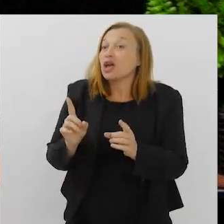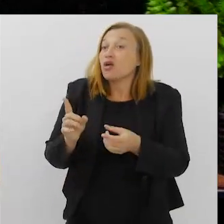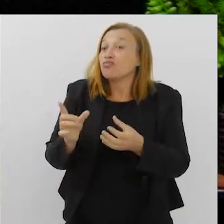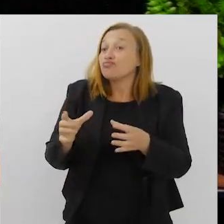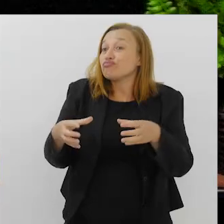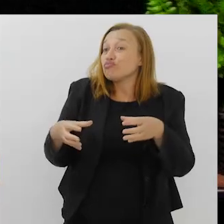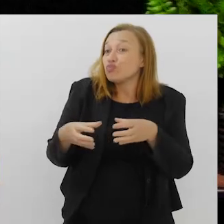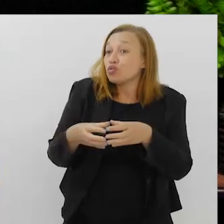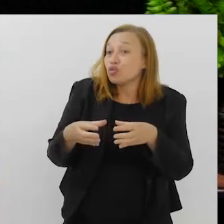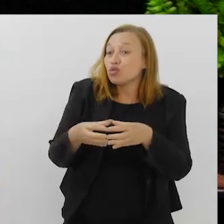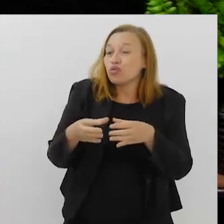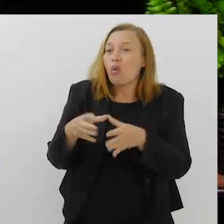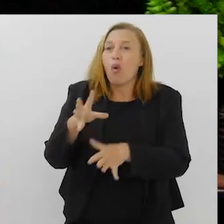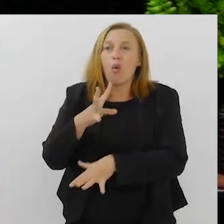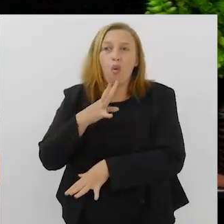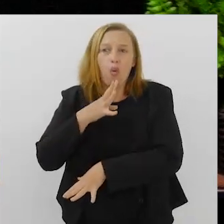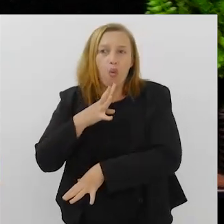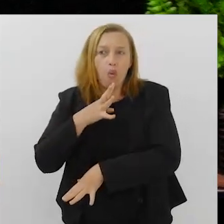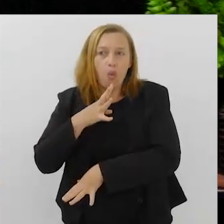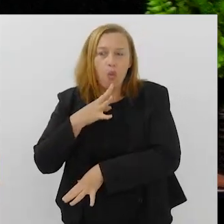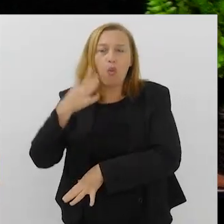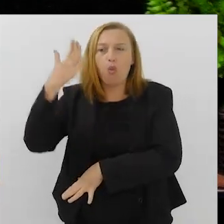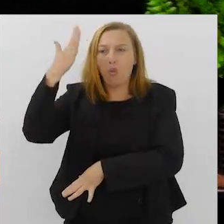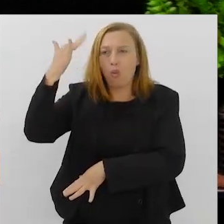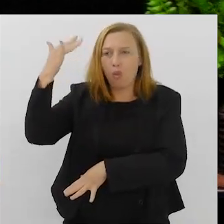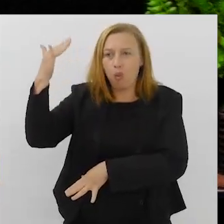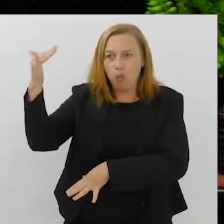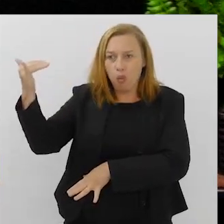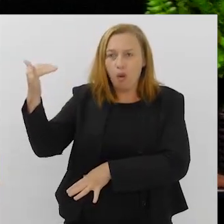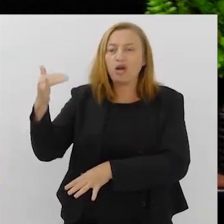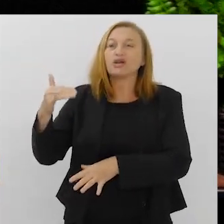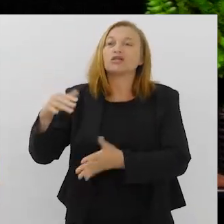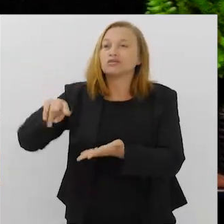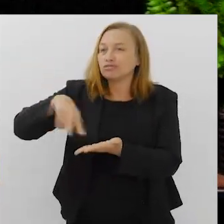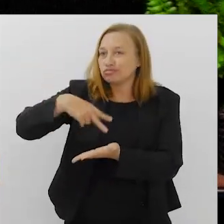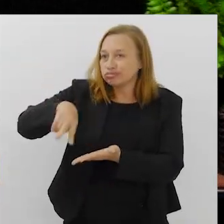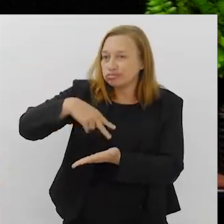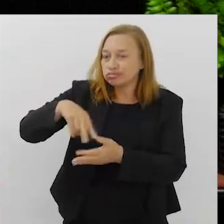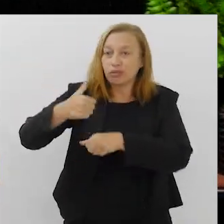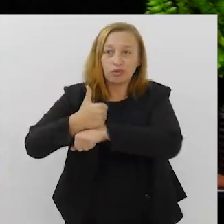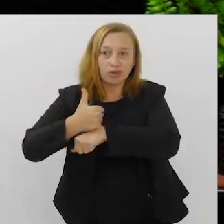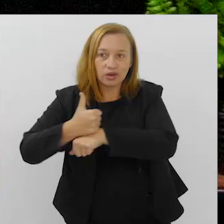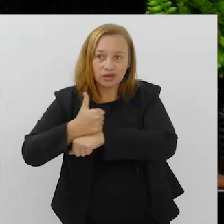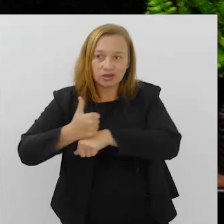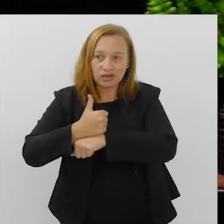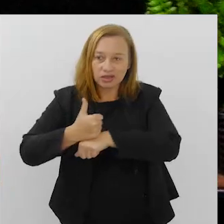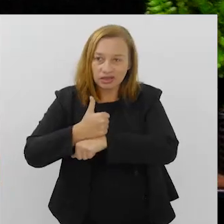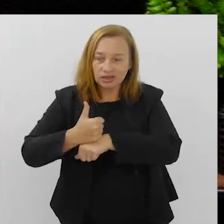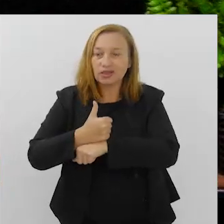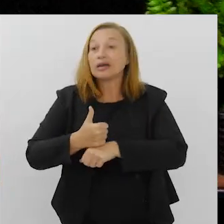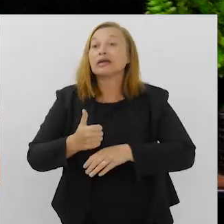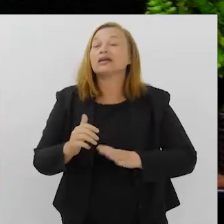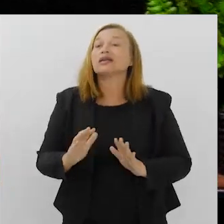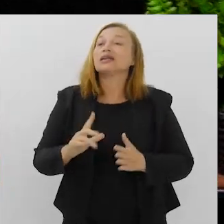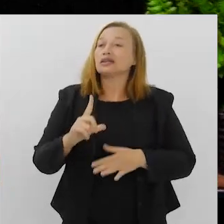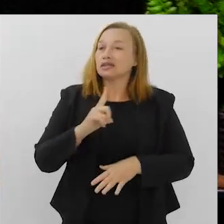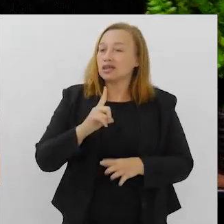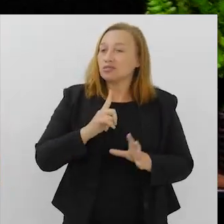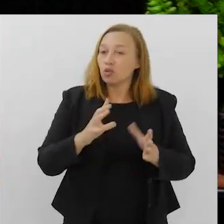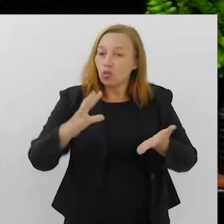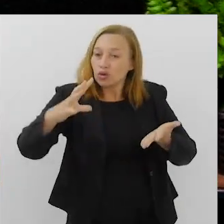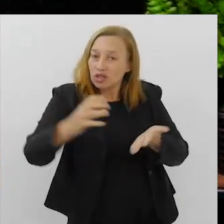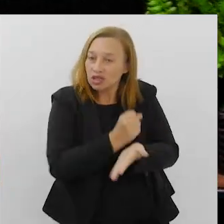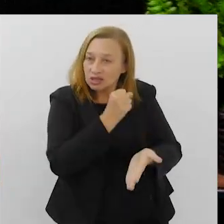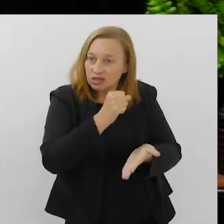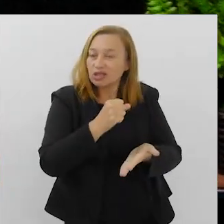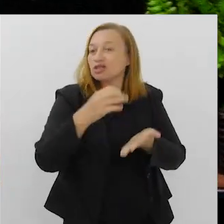super reconhecido, né, na categoria para os profissionais de dança, e tem uma categoria que é amadora. O grupo